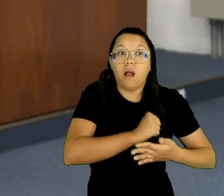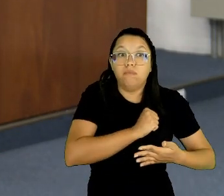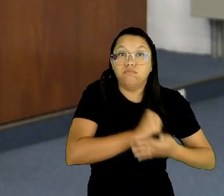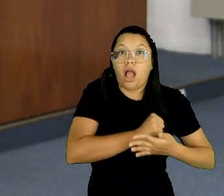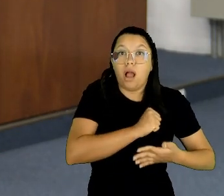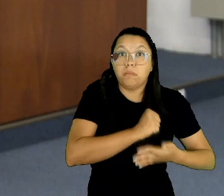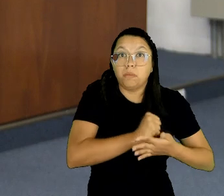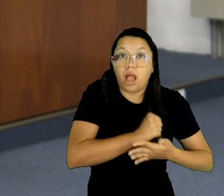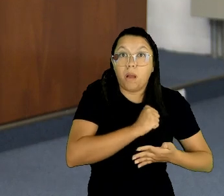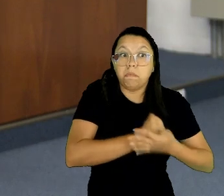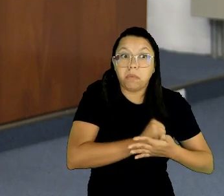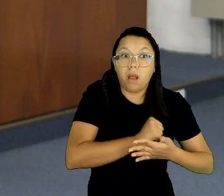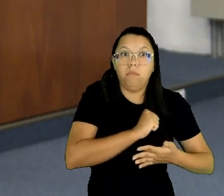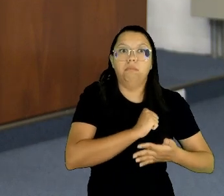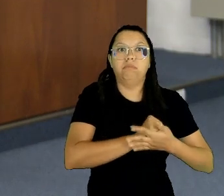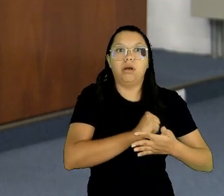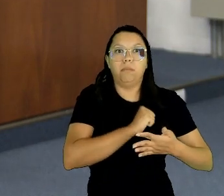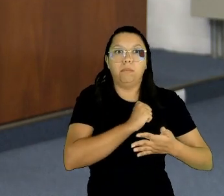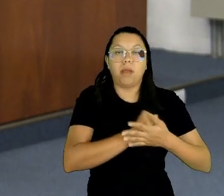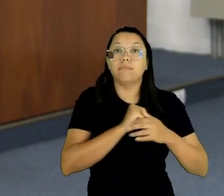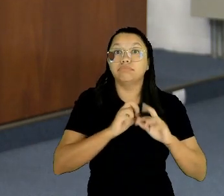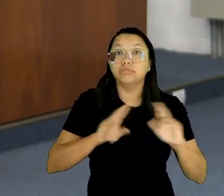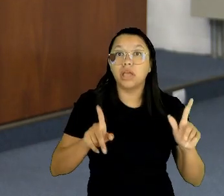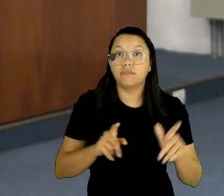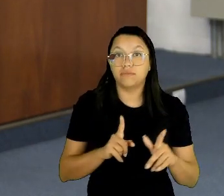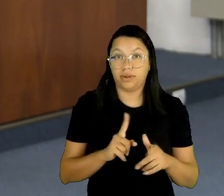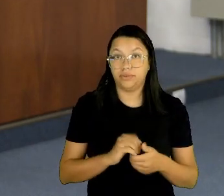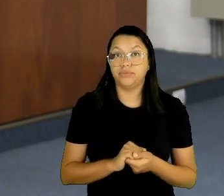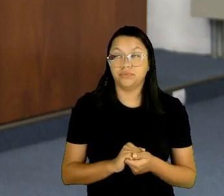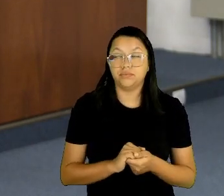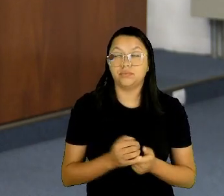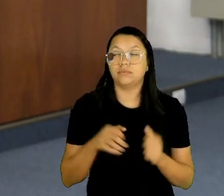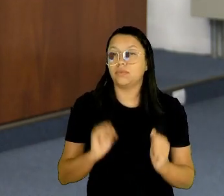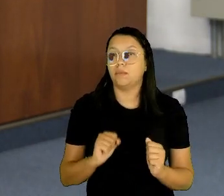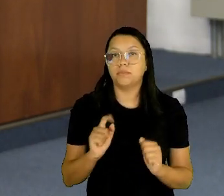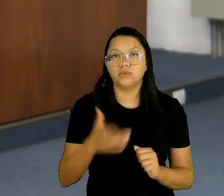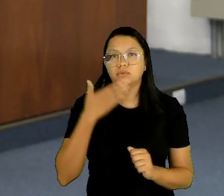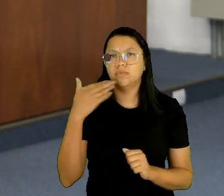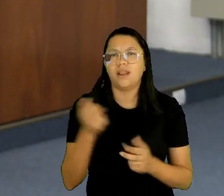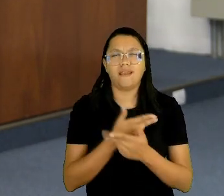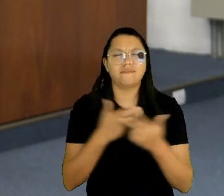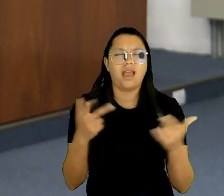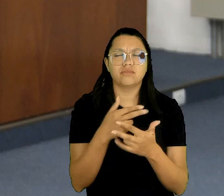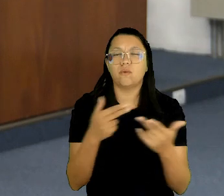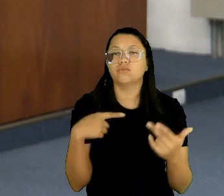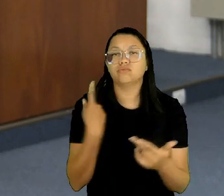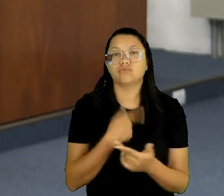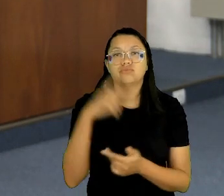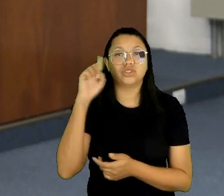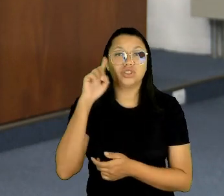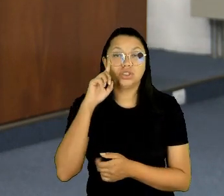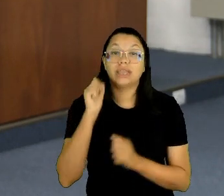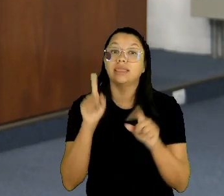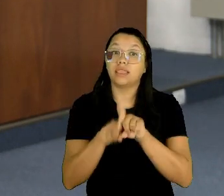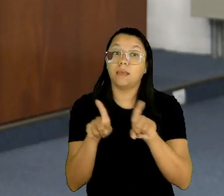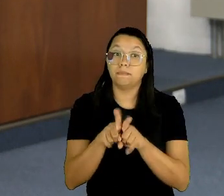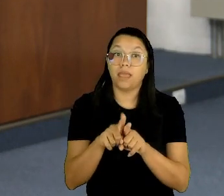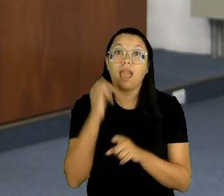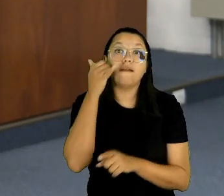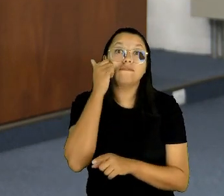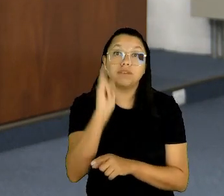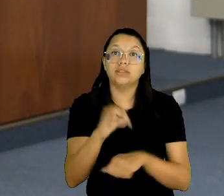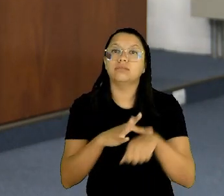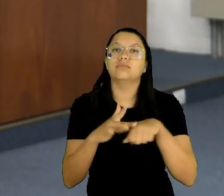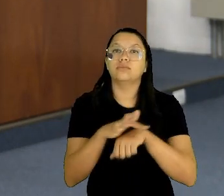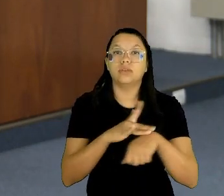sono também é extremamente importante, além de favorecer o humor e várias outras melhorias no nosso dia a dia, mas também